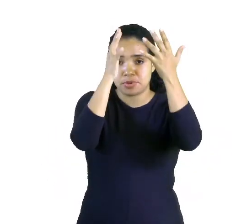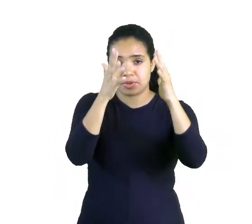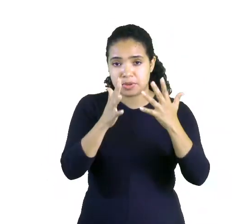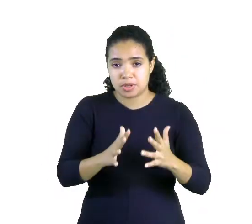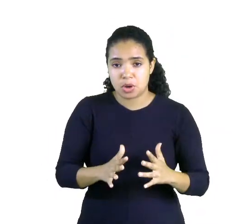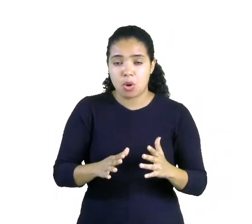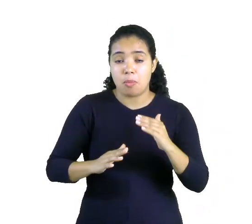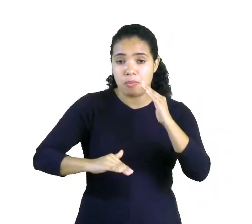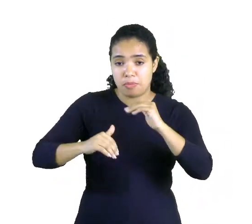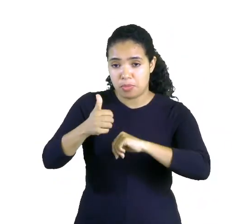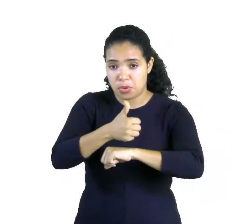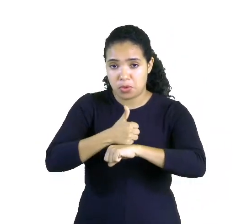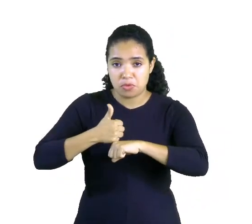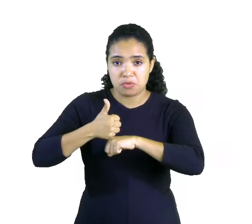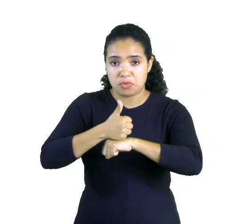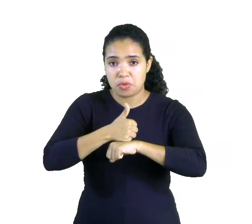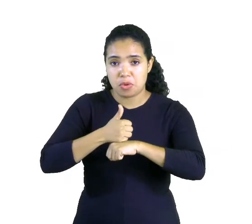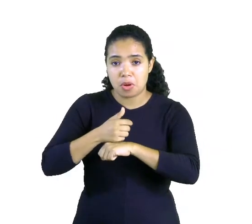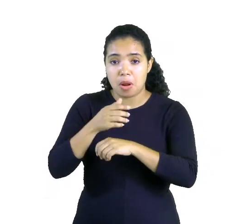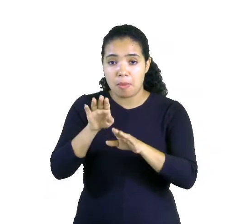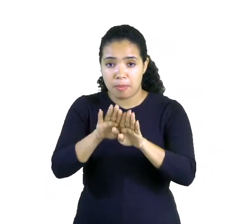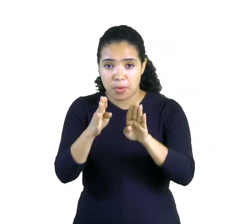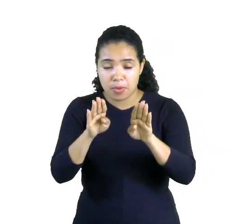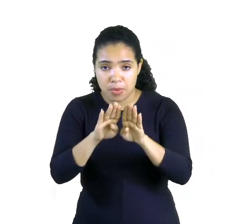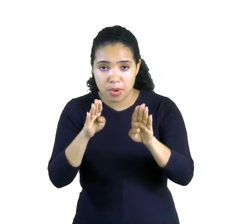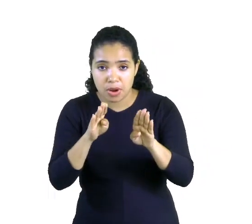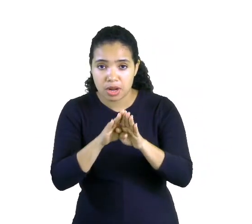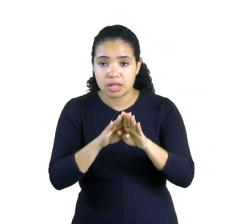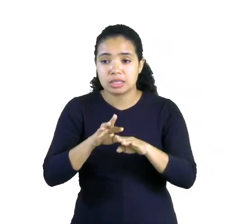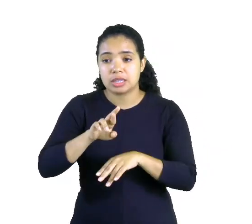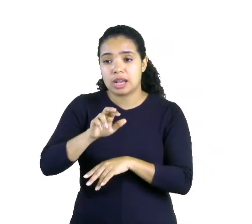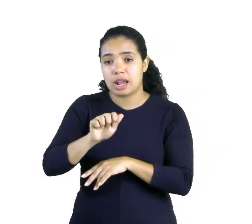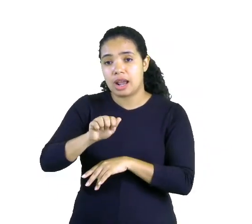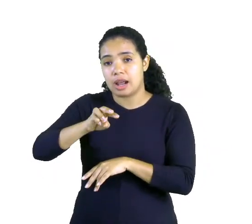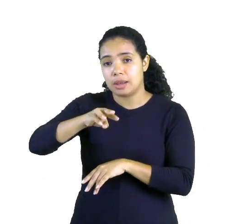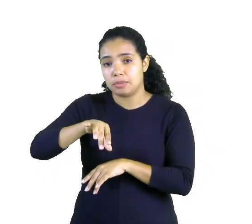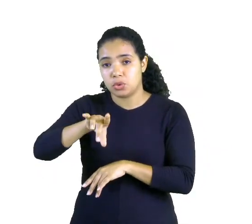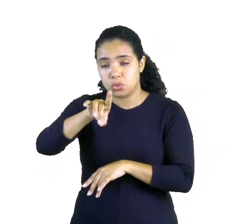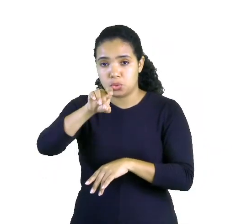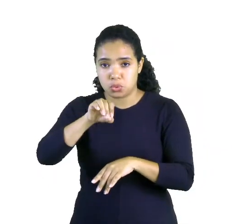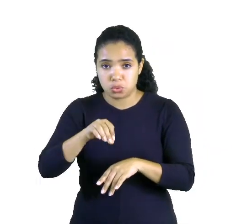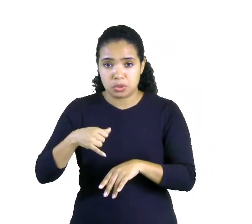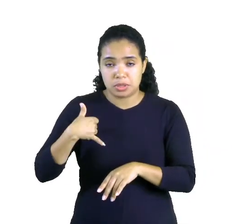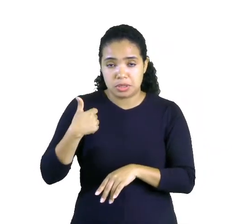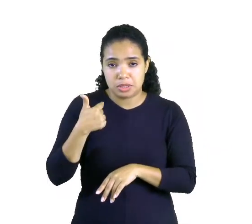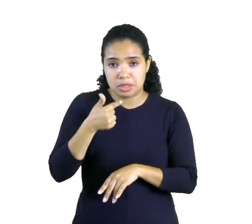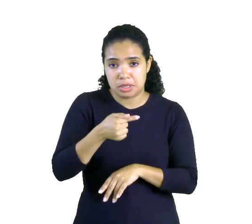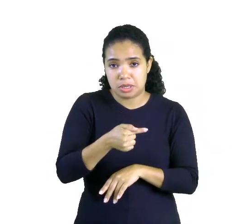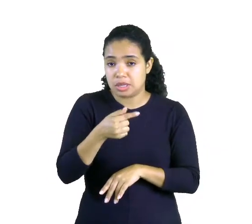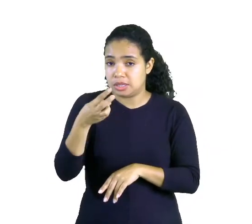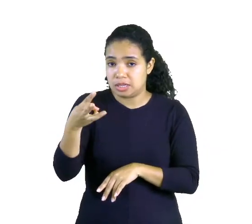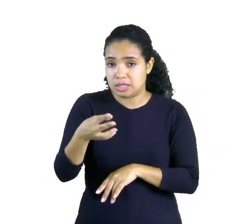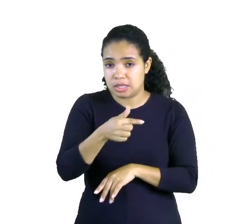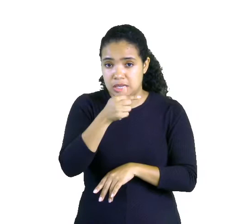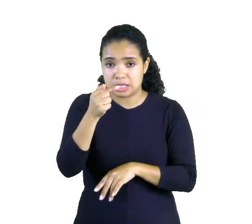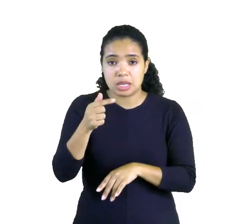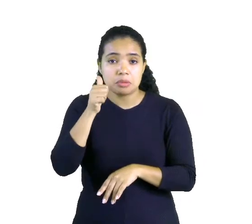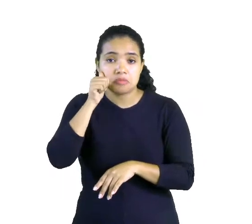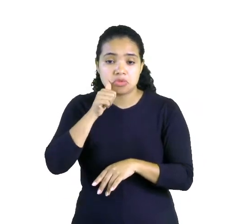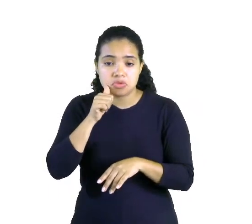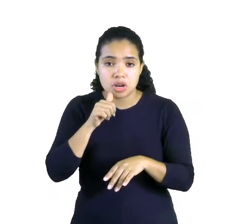do Linda do Rosário, Raimundo Barbosa de Melo, de 37 anos, estava com a mulher na recepção do